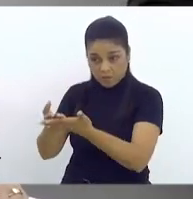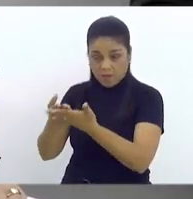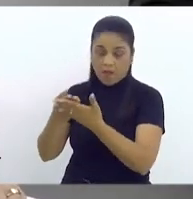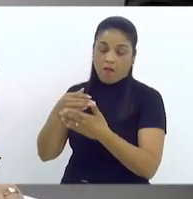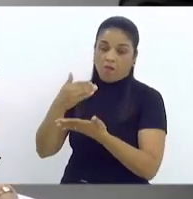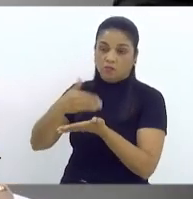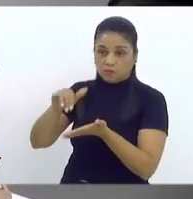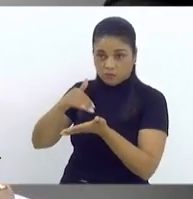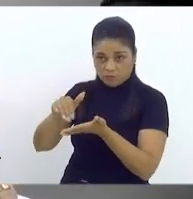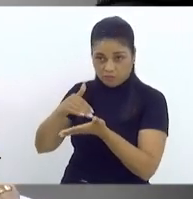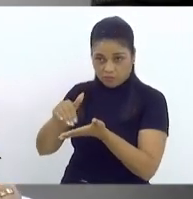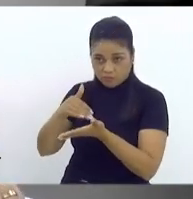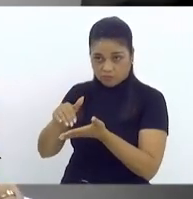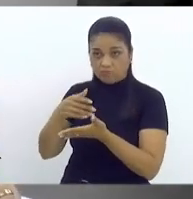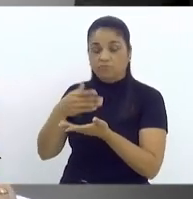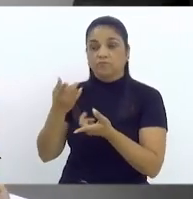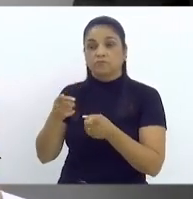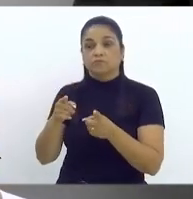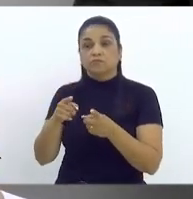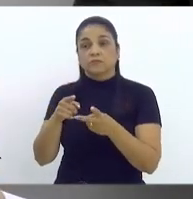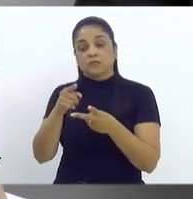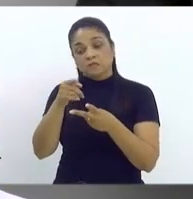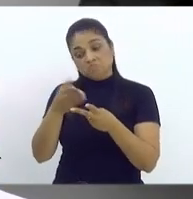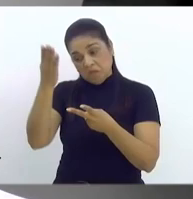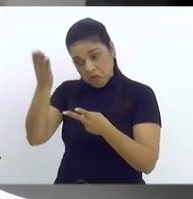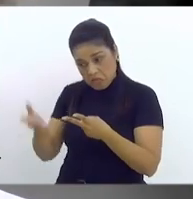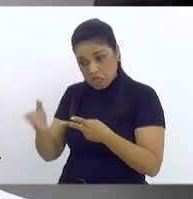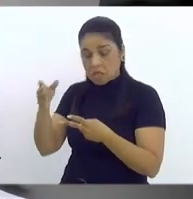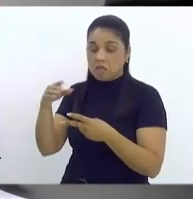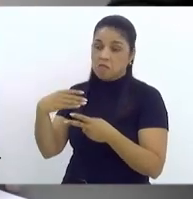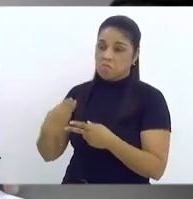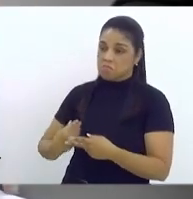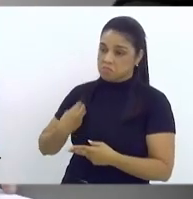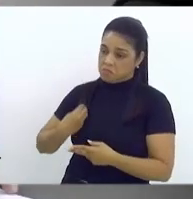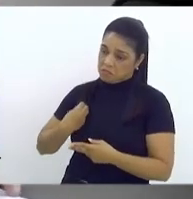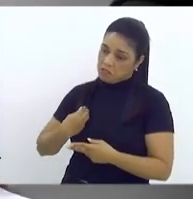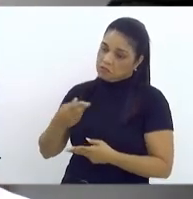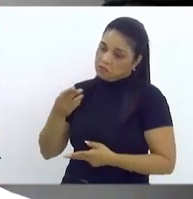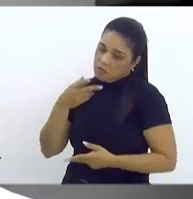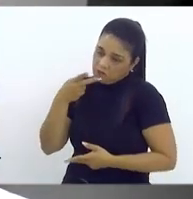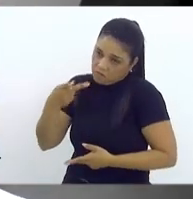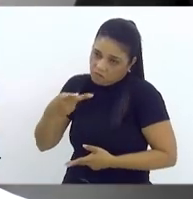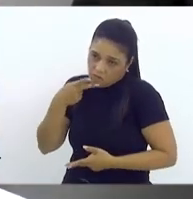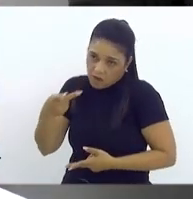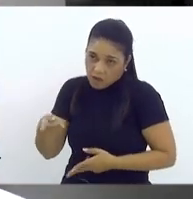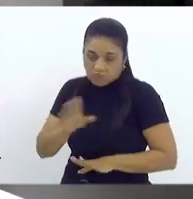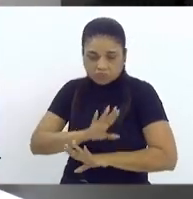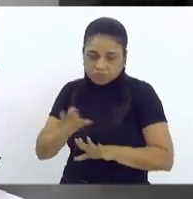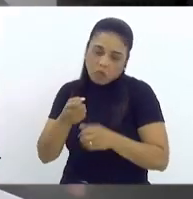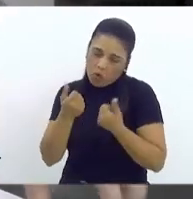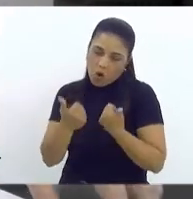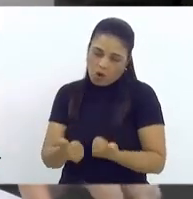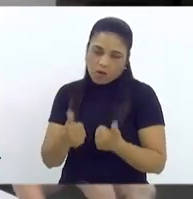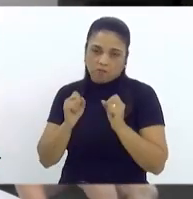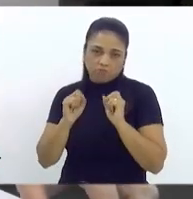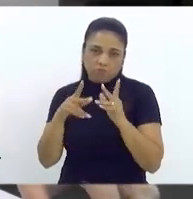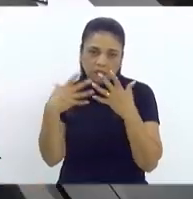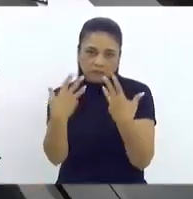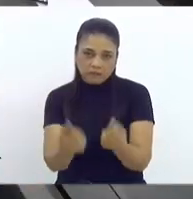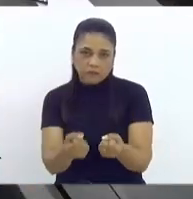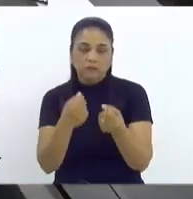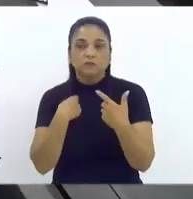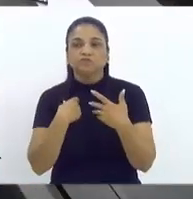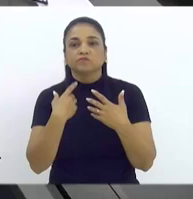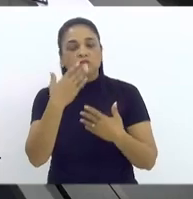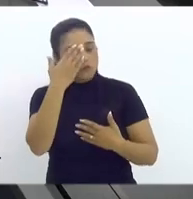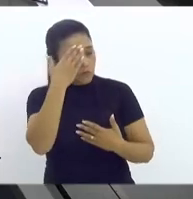e, como a senhora estava aqui presente, se ela quisesse fazer uso da palavra, mas... Tá certo. Obrigado, deputado Alan, pela